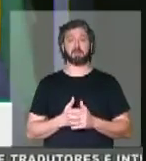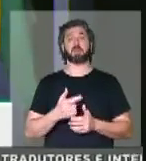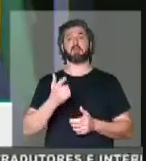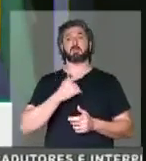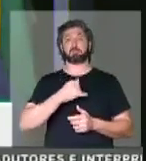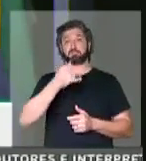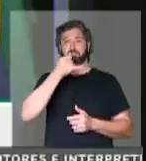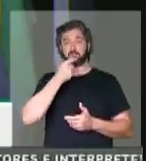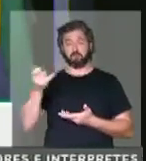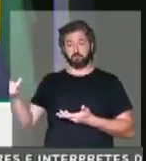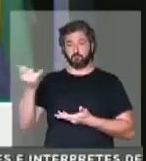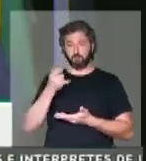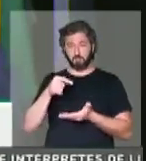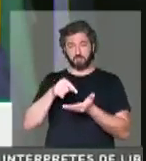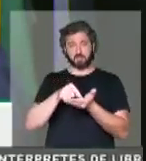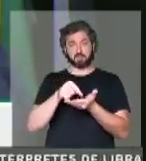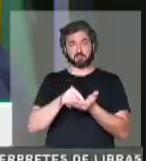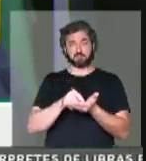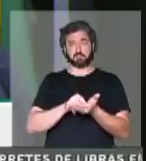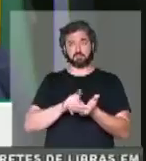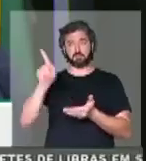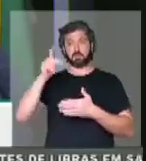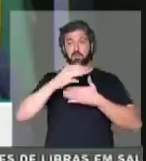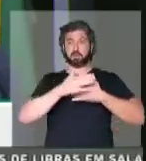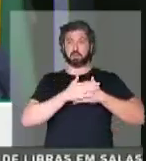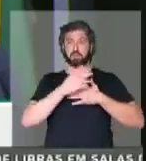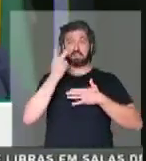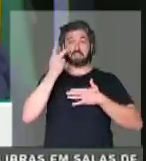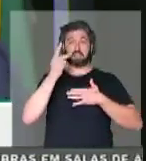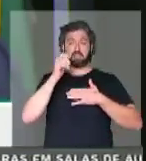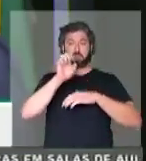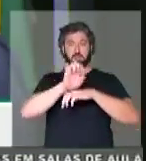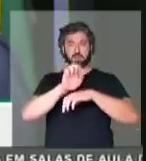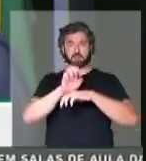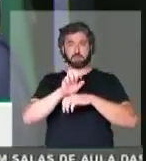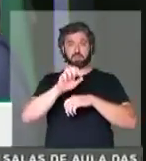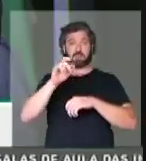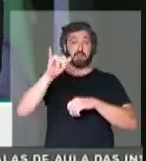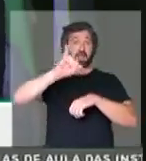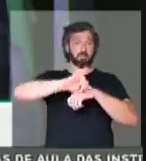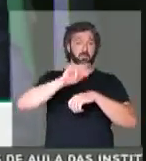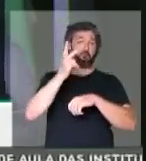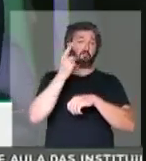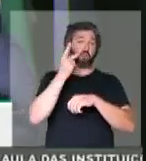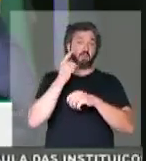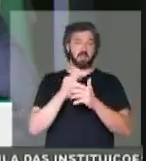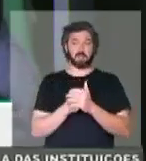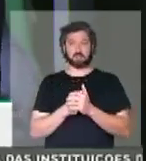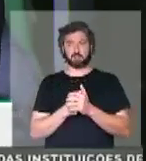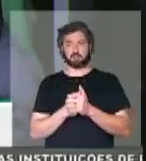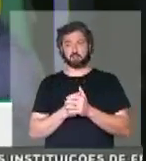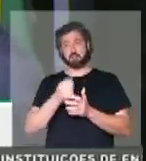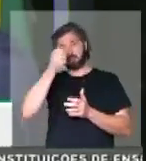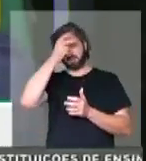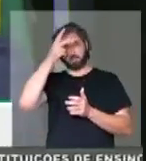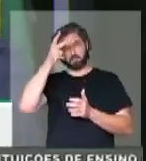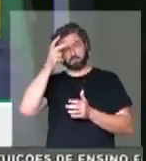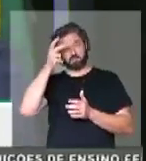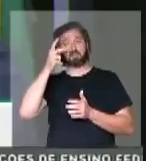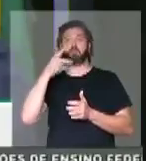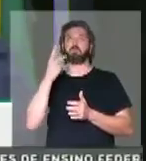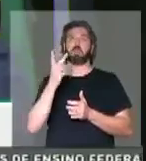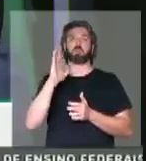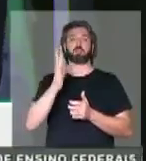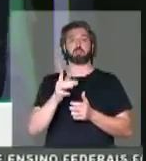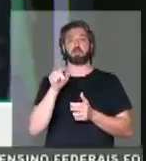uma triste informação de que lá no meu querido Ceará, em Fortaleza, em que pese eu registro a prefeitura ter